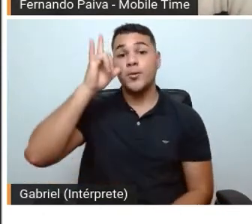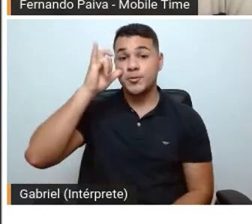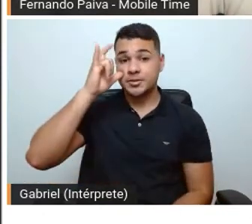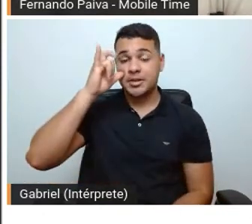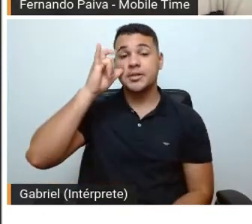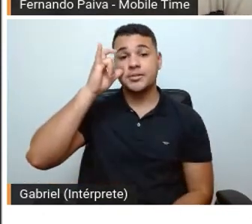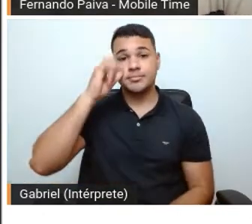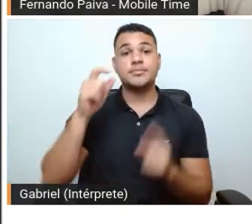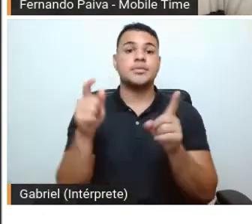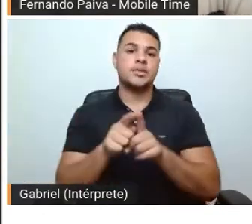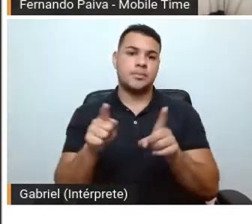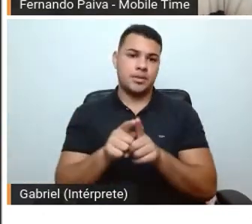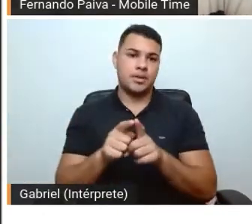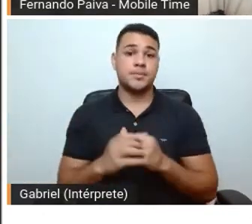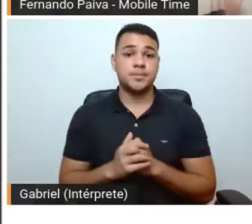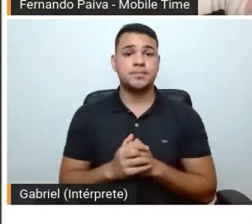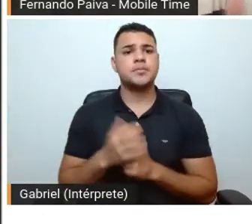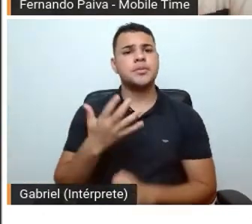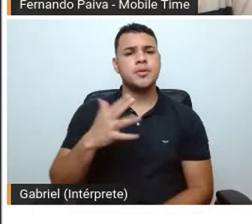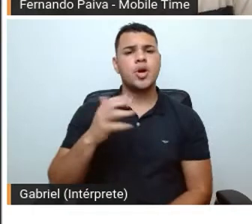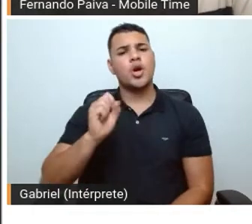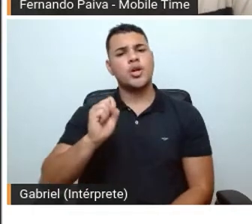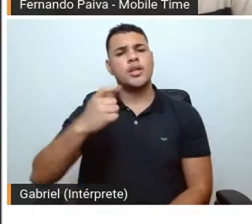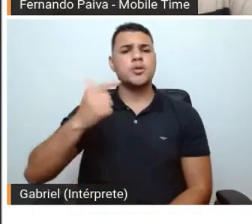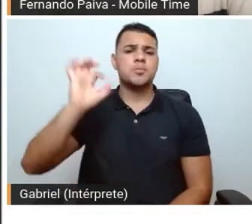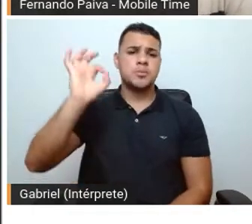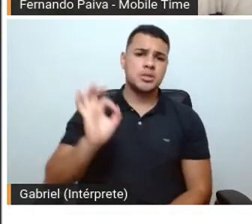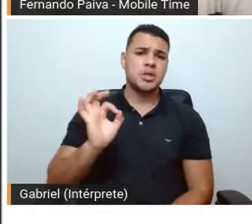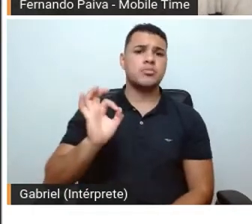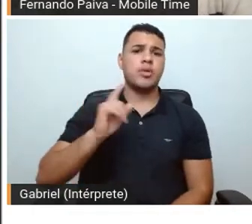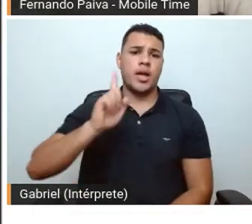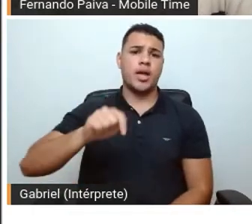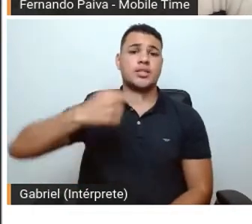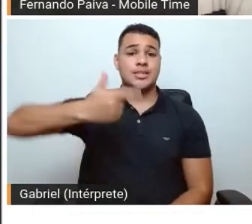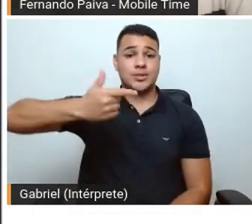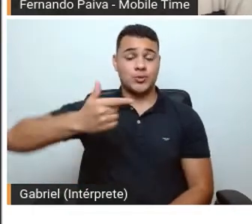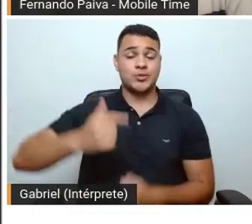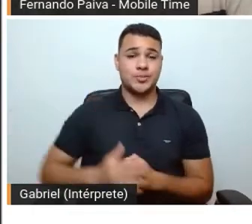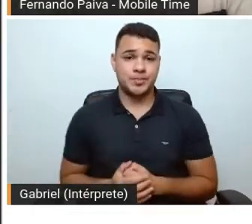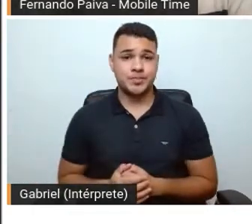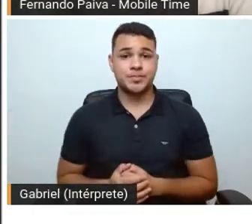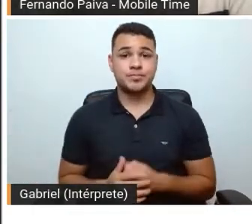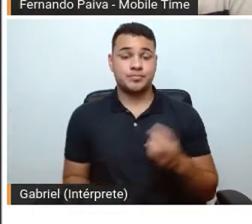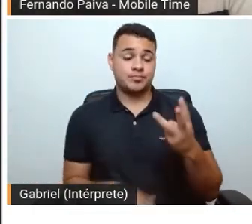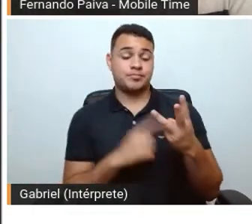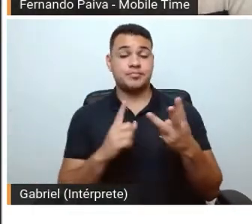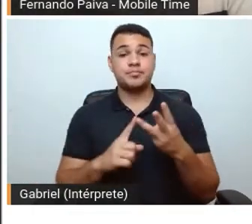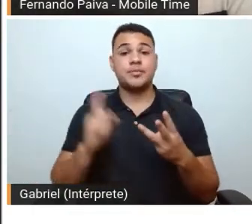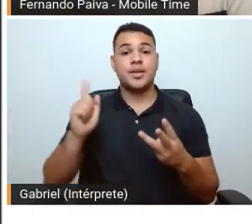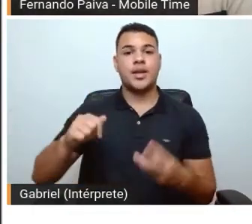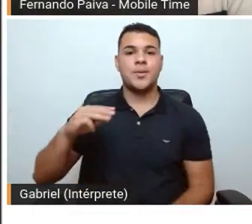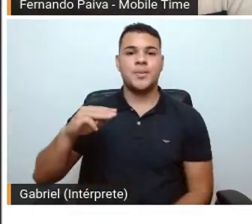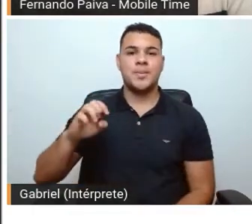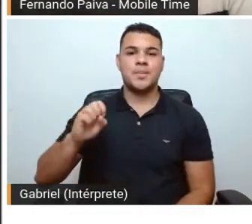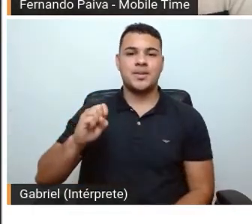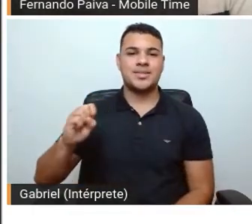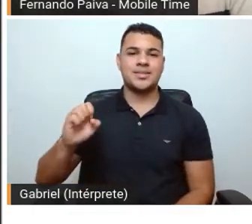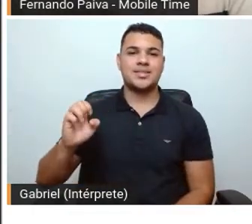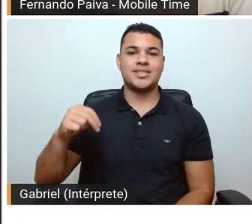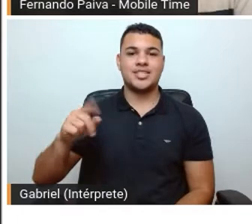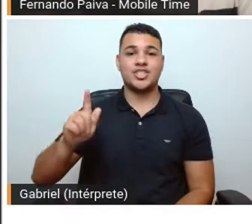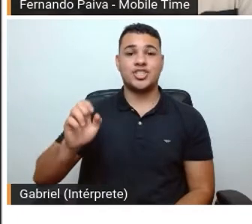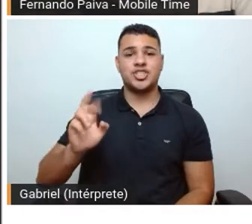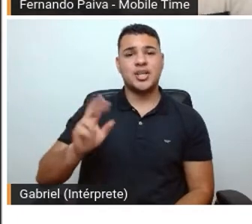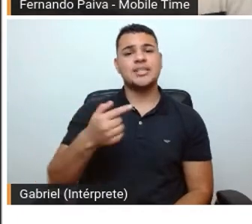temos penetração né na base de mascote para se Deus bem segundo lugar ou oitenta e dois por cento o Messi em dia tem oscilado ele tá com